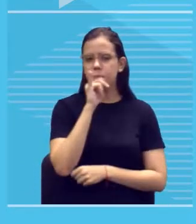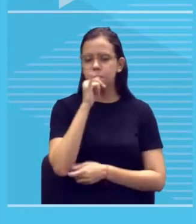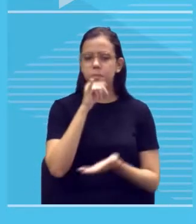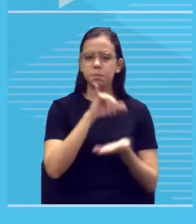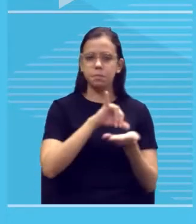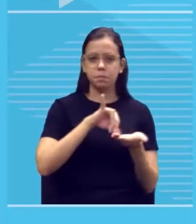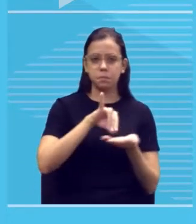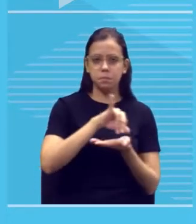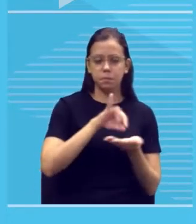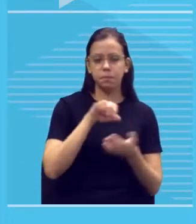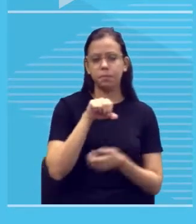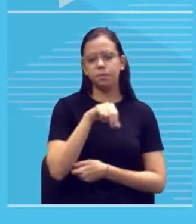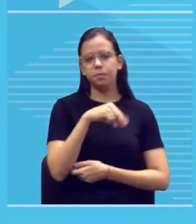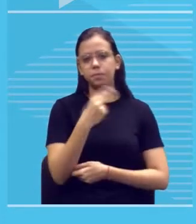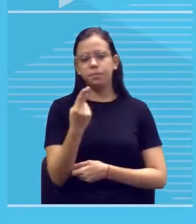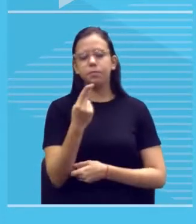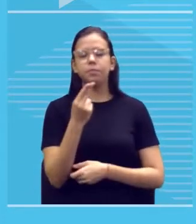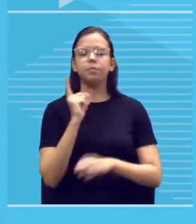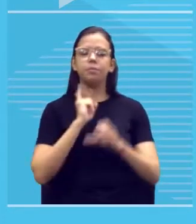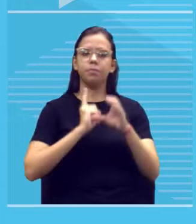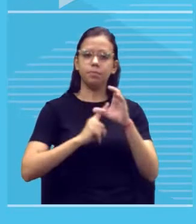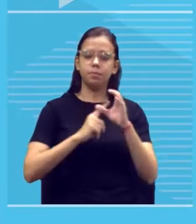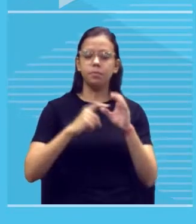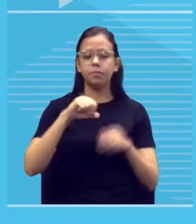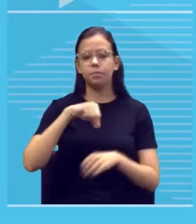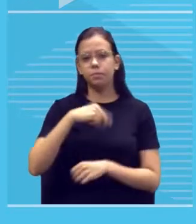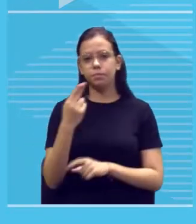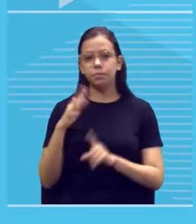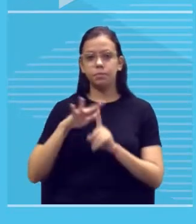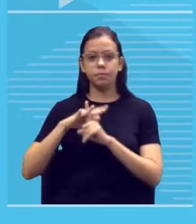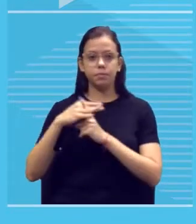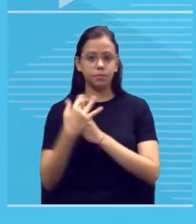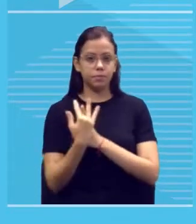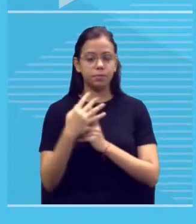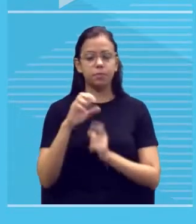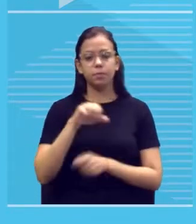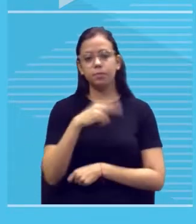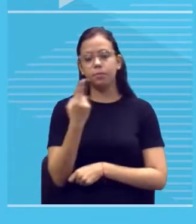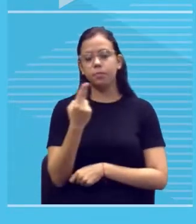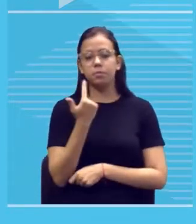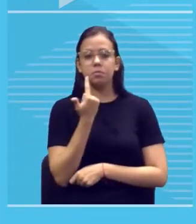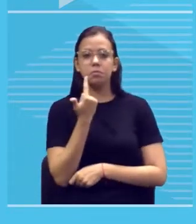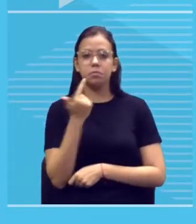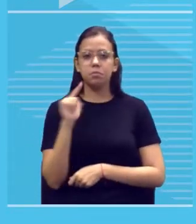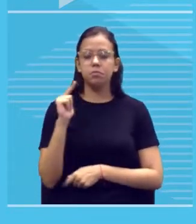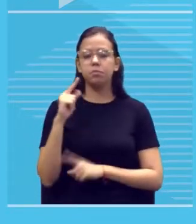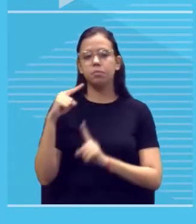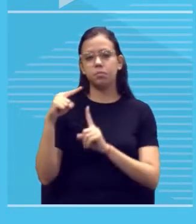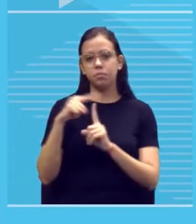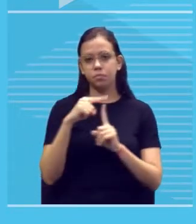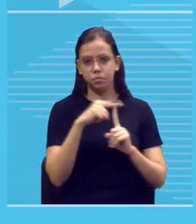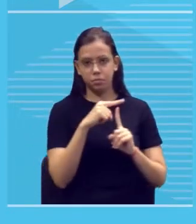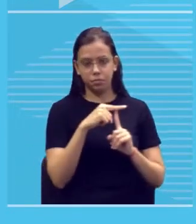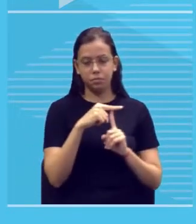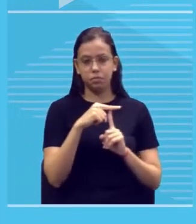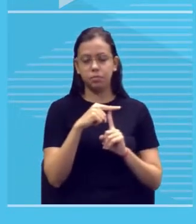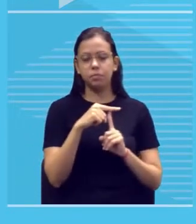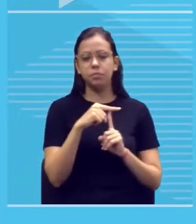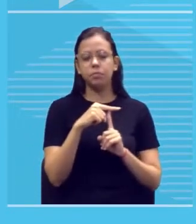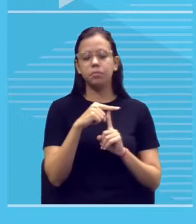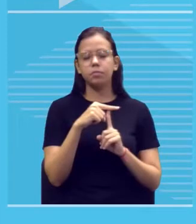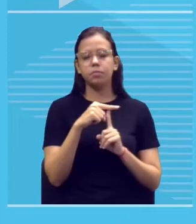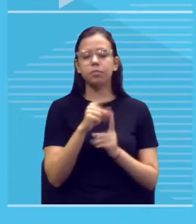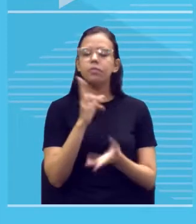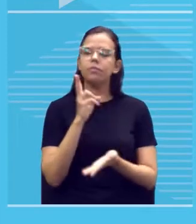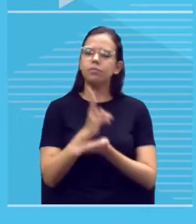ela comunista socialista ou de outro parâmetro Ok sempre